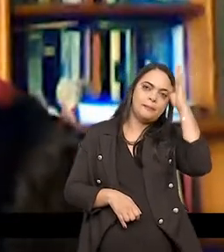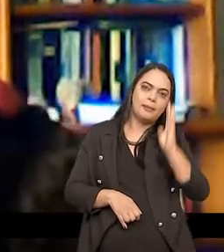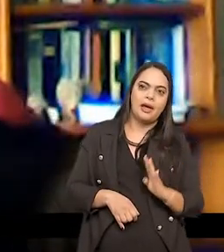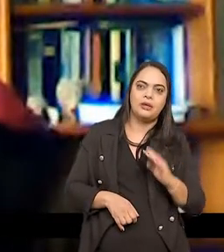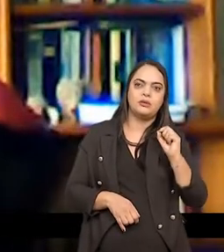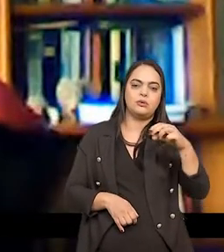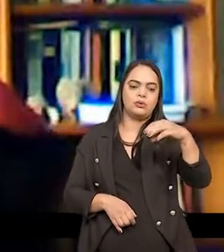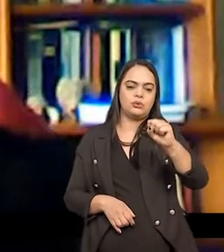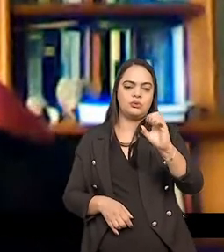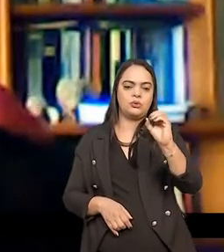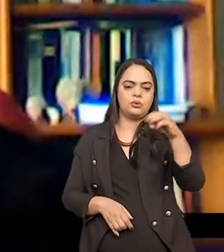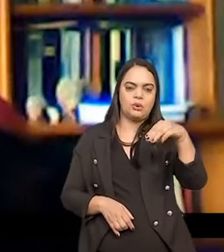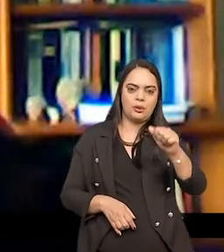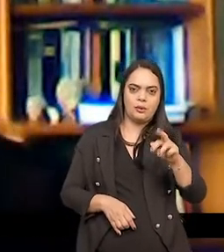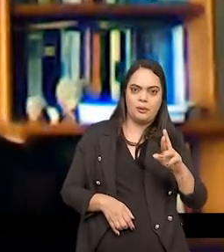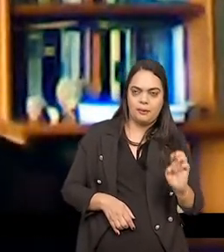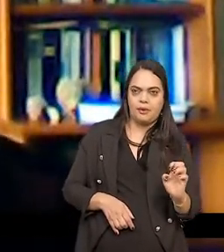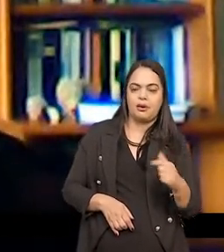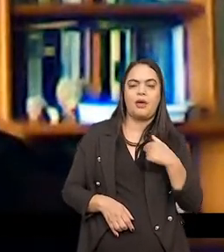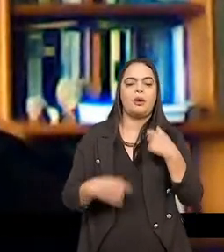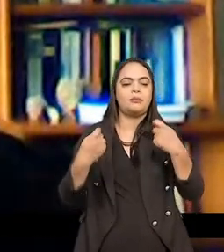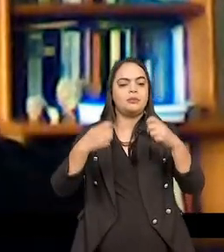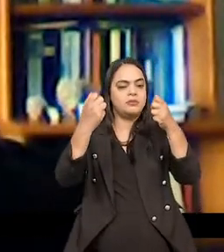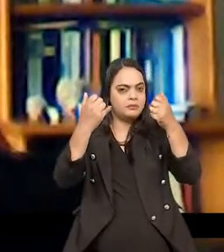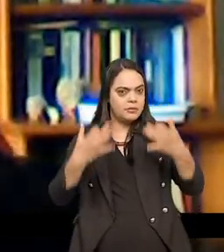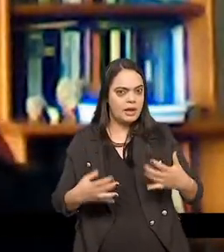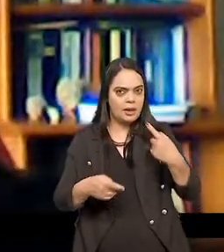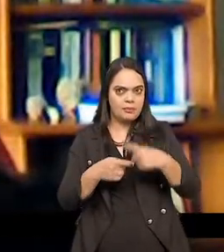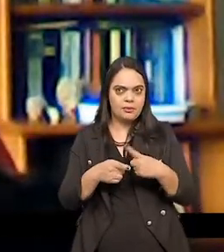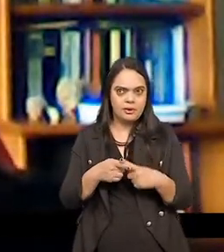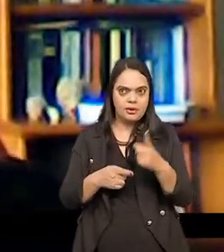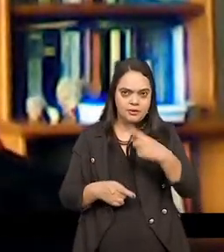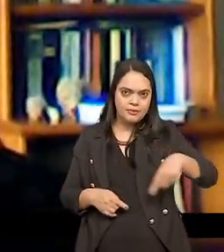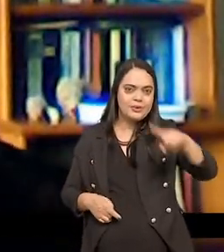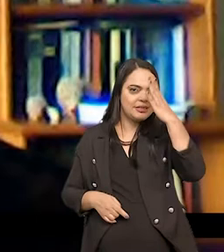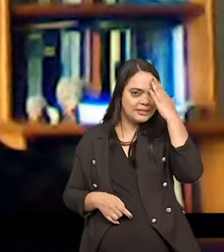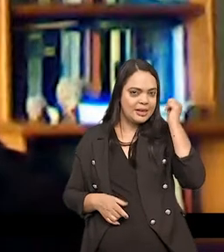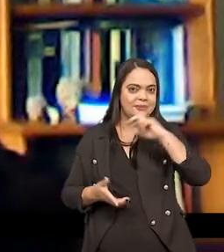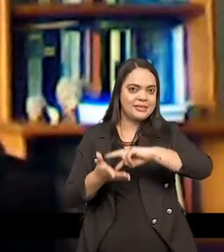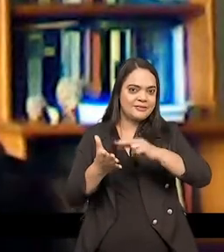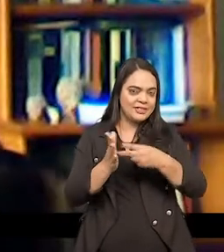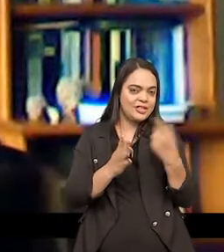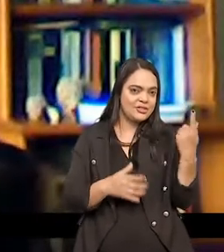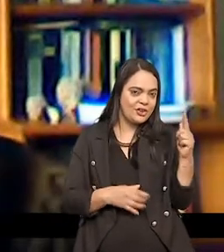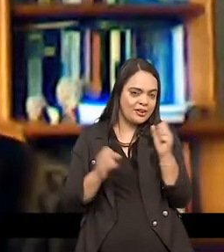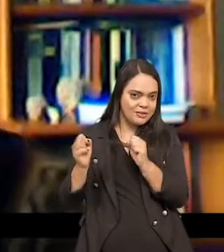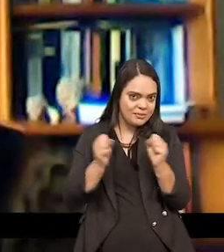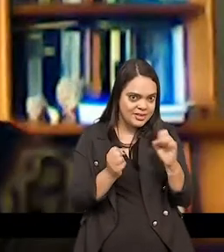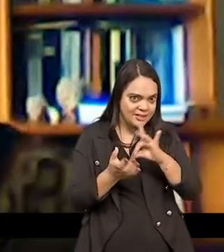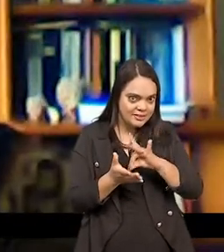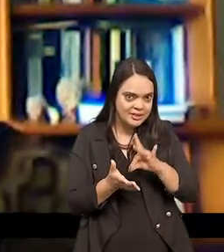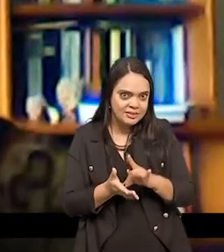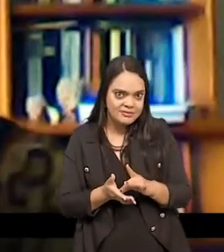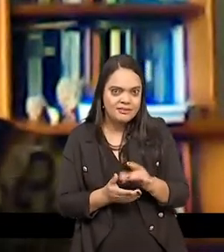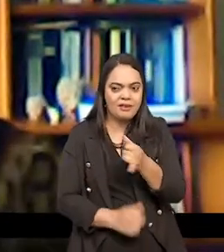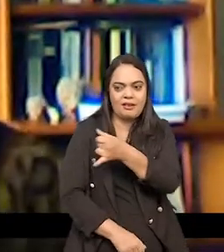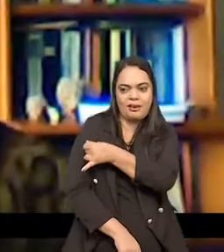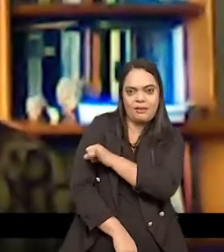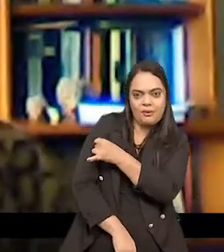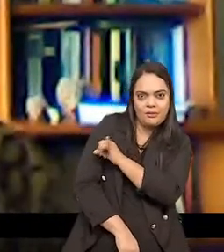contar por quê. Vocês sabem o que é a geografia do poder, não é? Porque Rio-São Paulo,